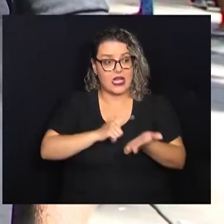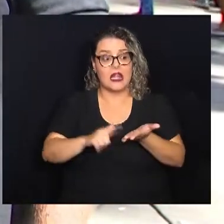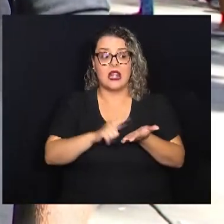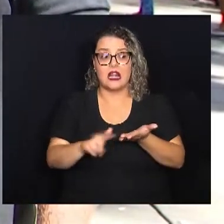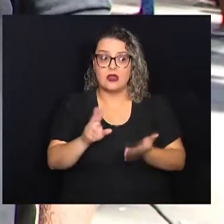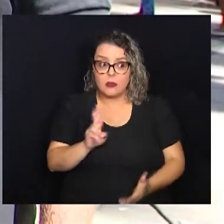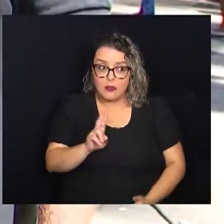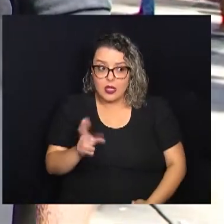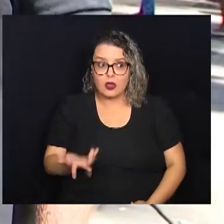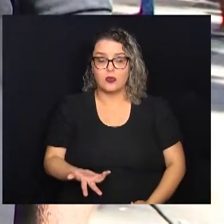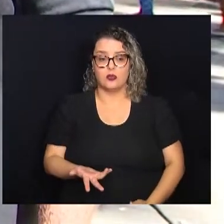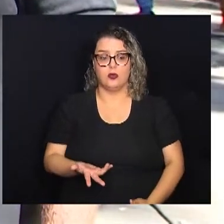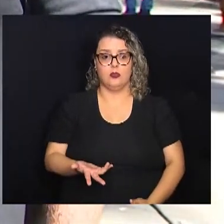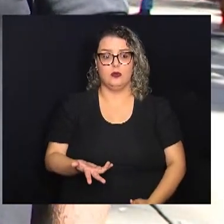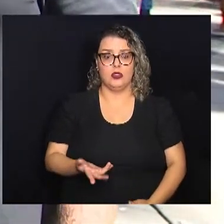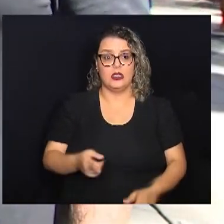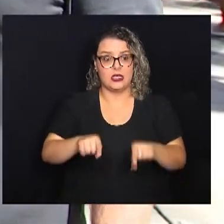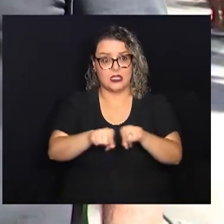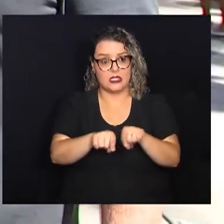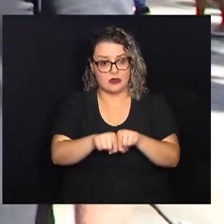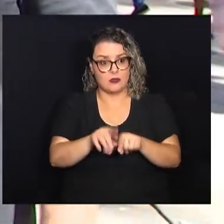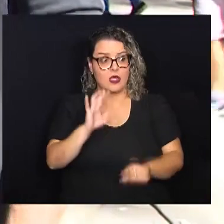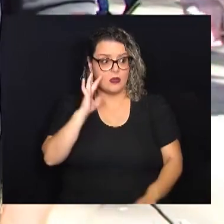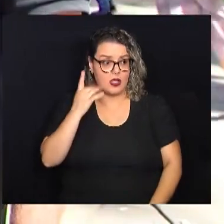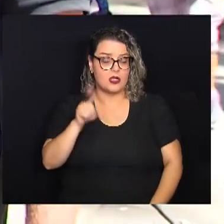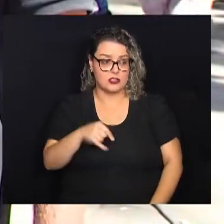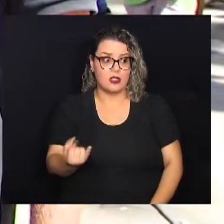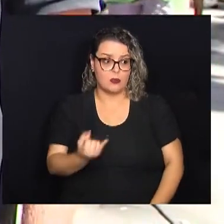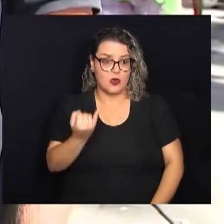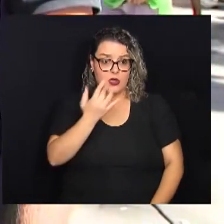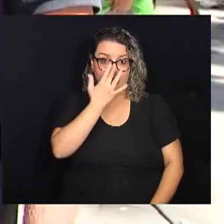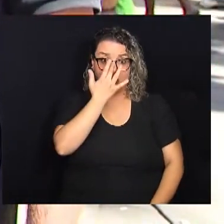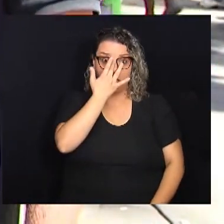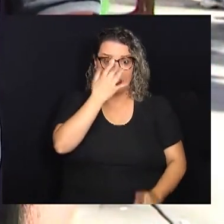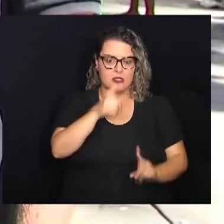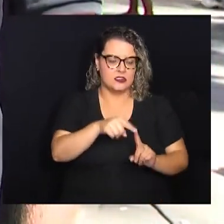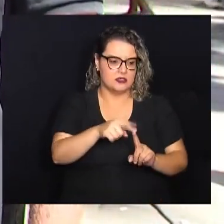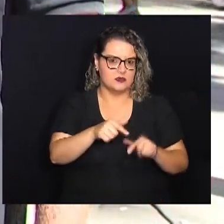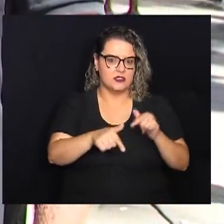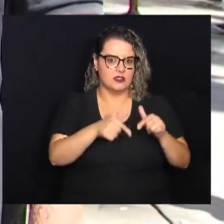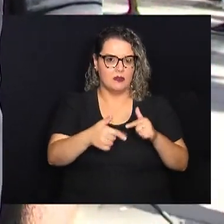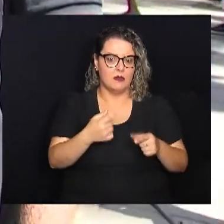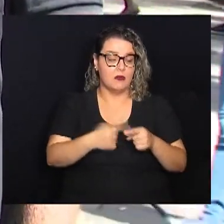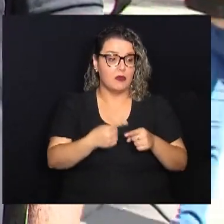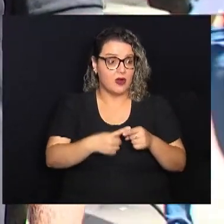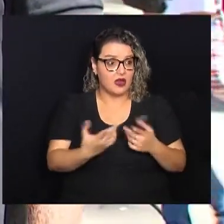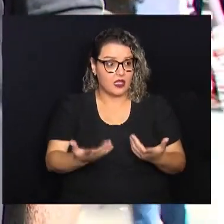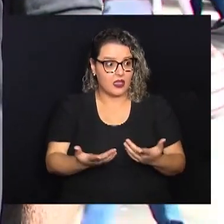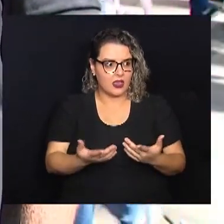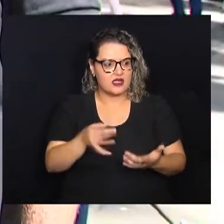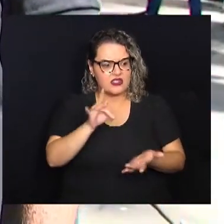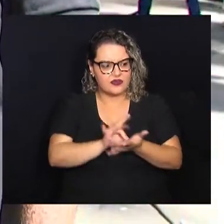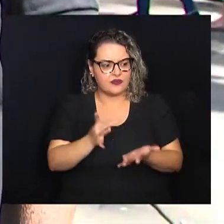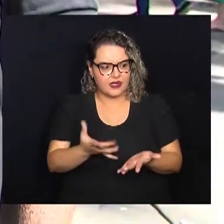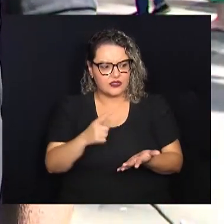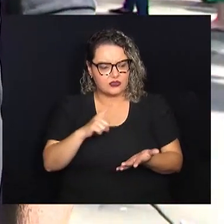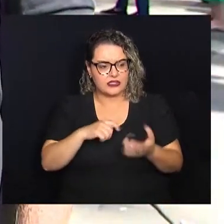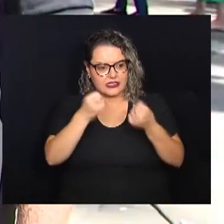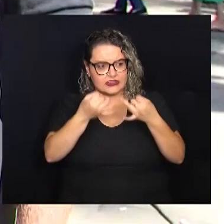nome. E além disso, eu acho que é fundamental também esse tipo de trabalho, porque há de fato essa